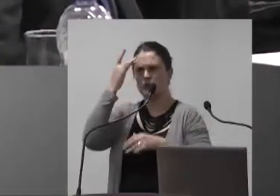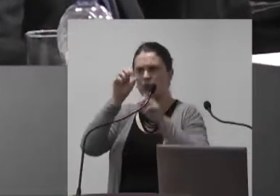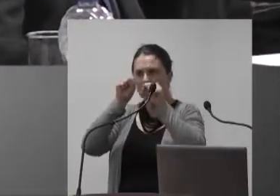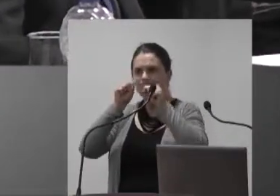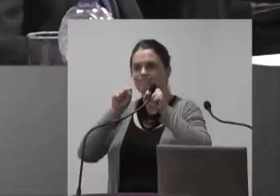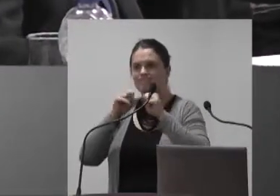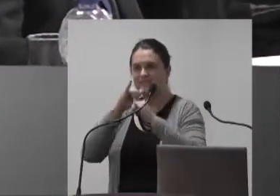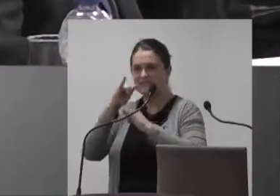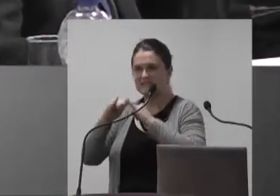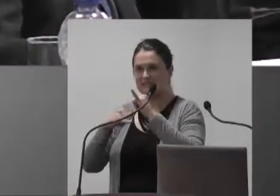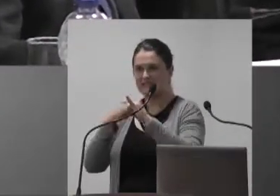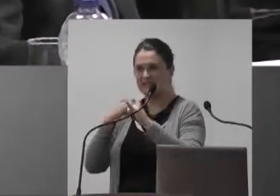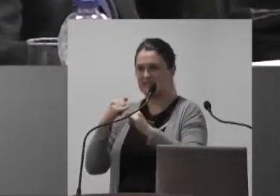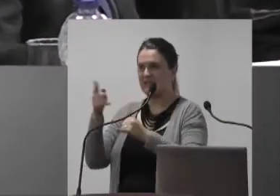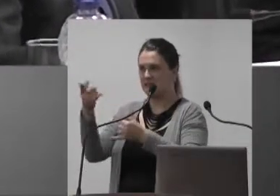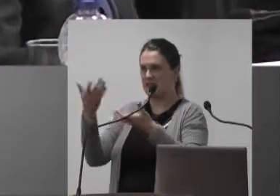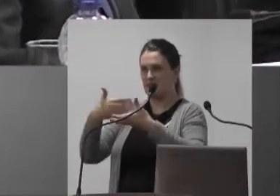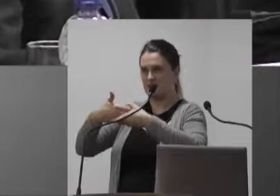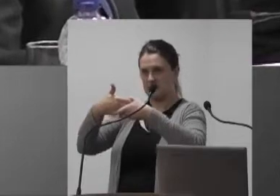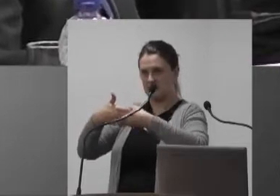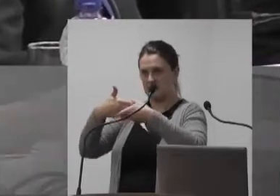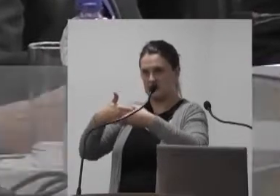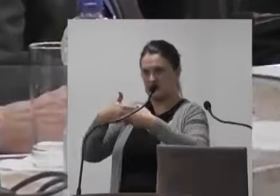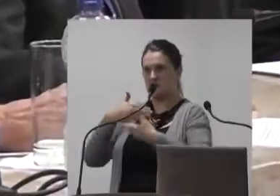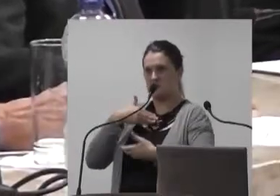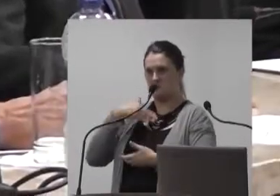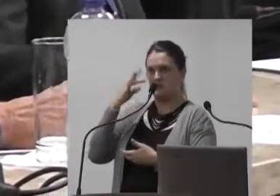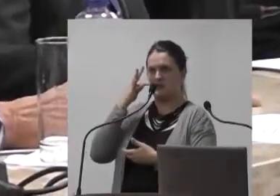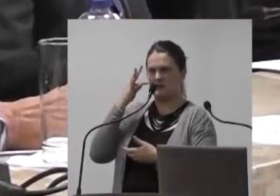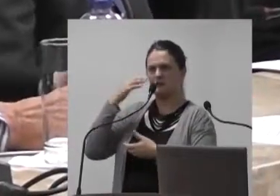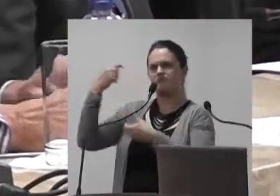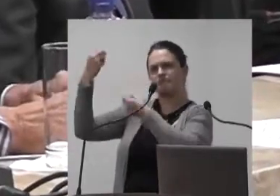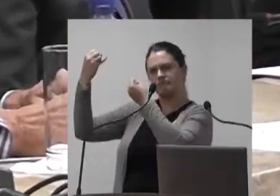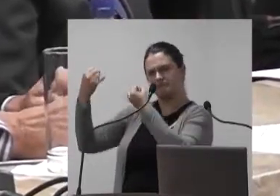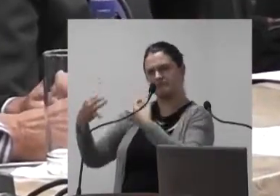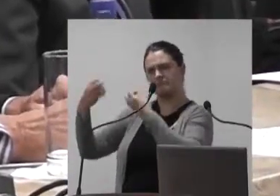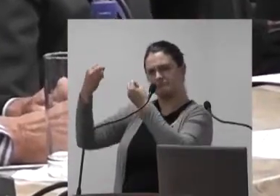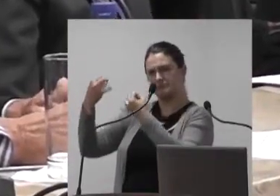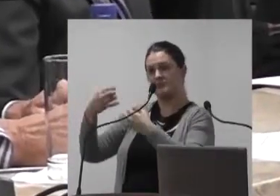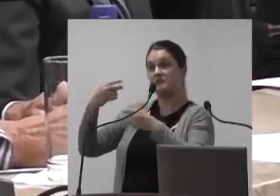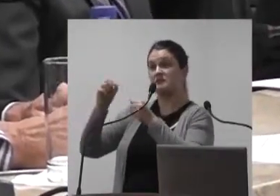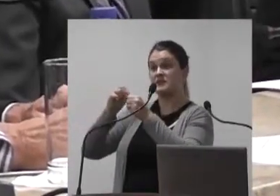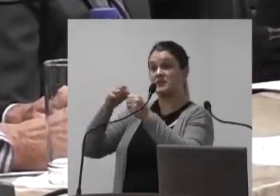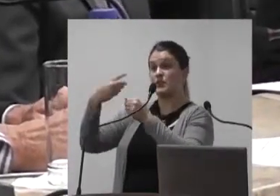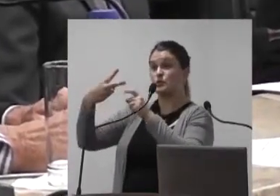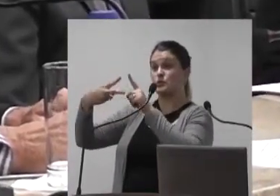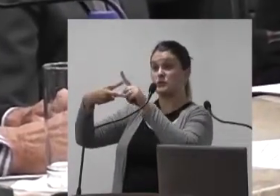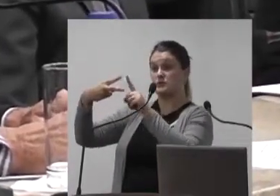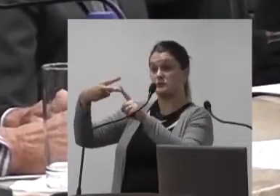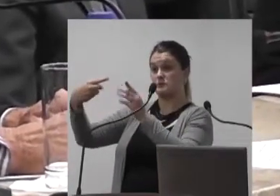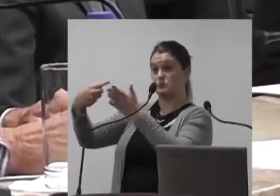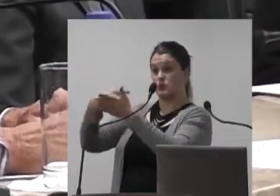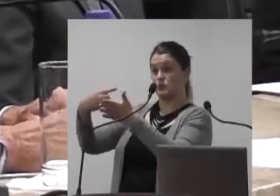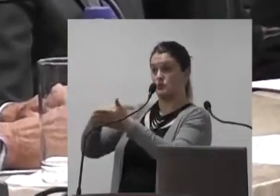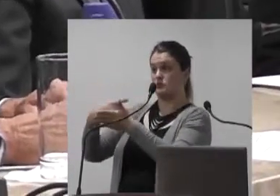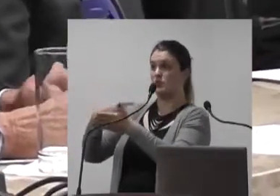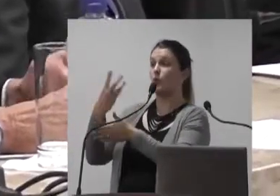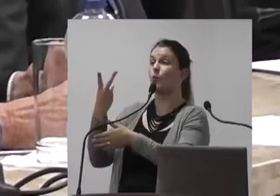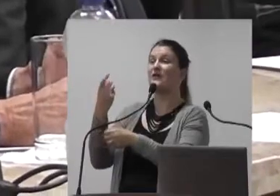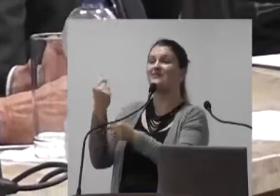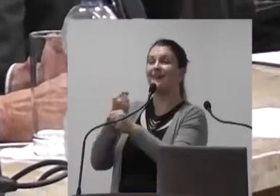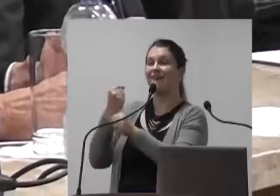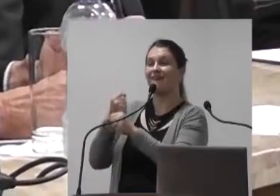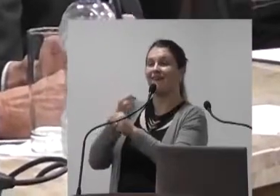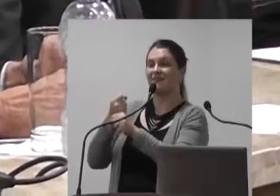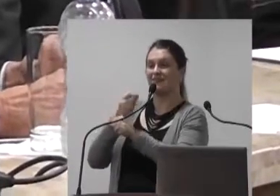internautas. Quero dar os parabéns para você, Tati, pela tua explanação. Vou fazer 2 perguntas para você. Há quantos anos